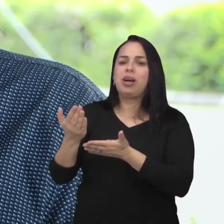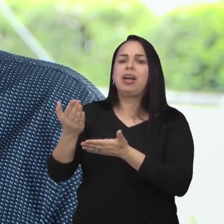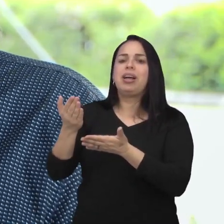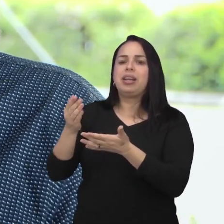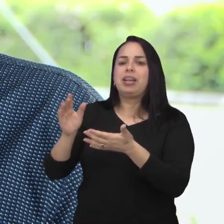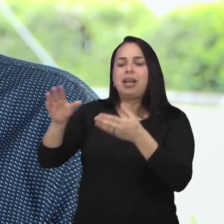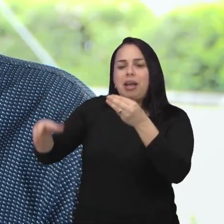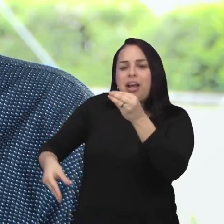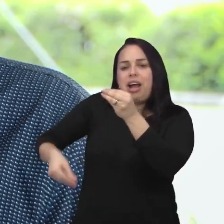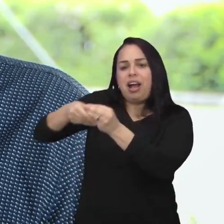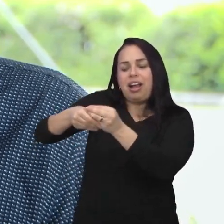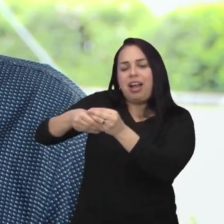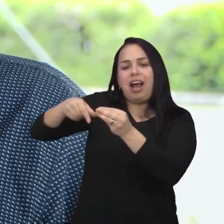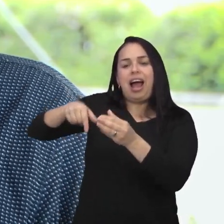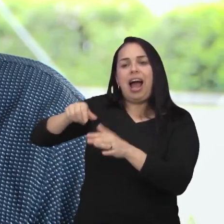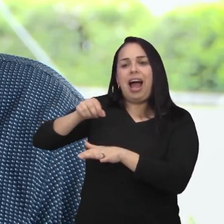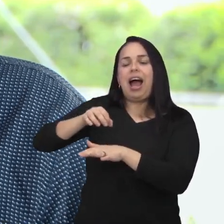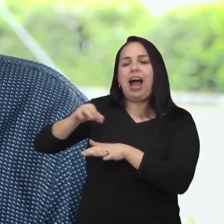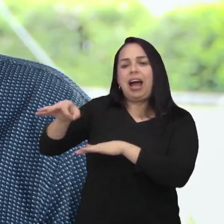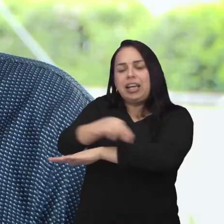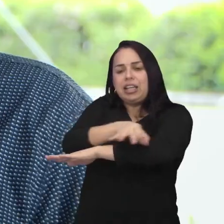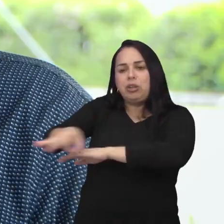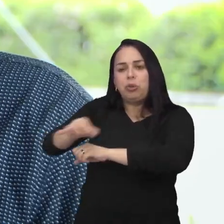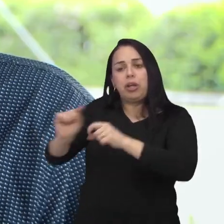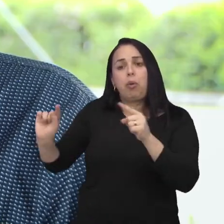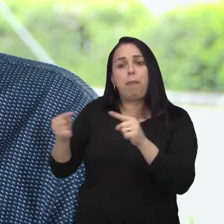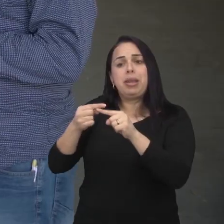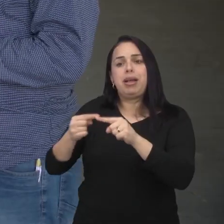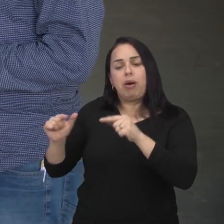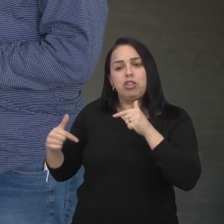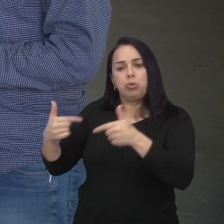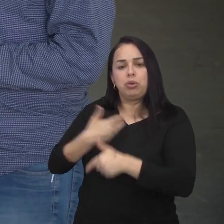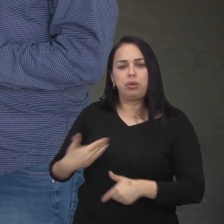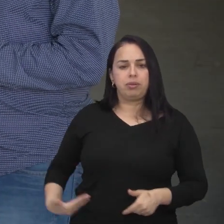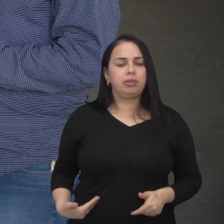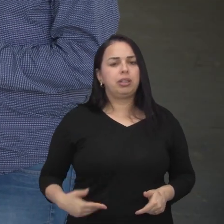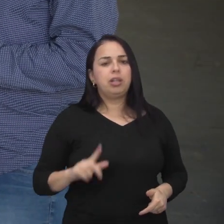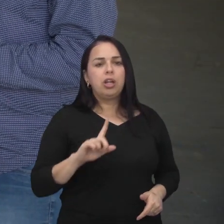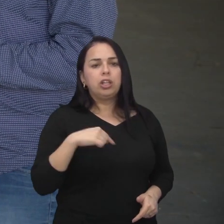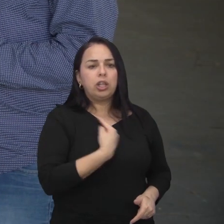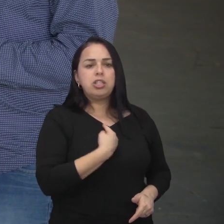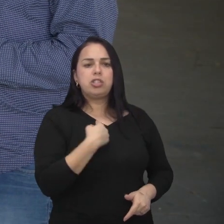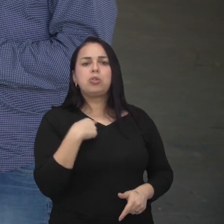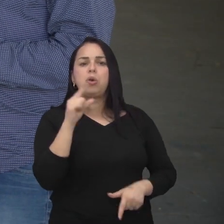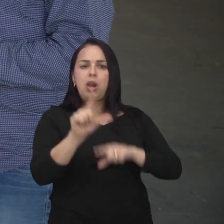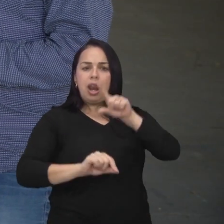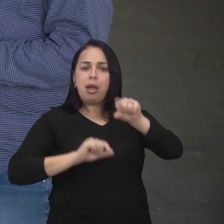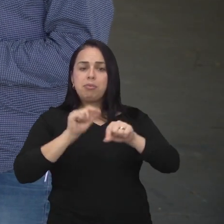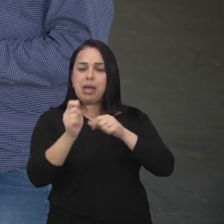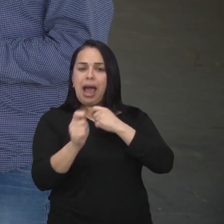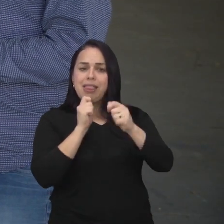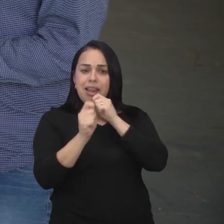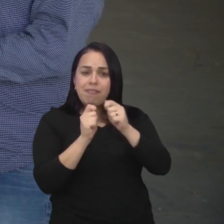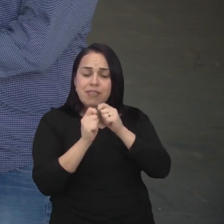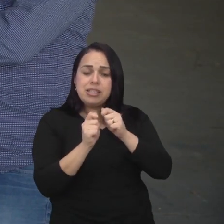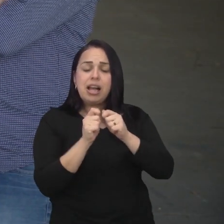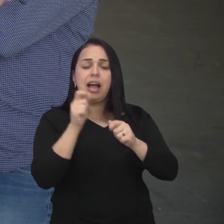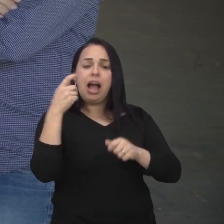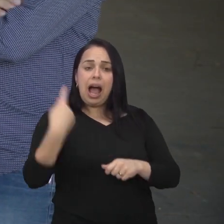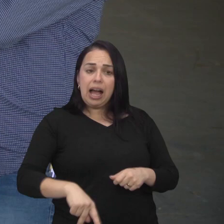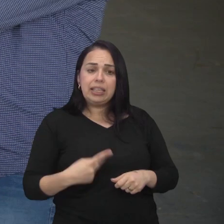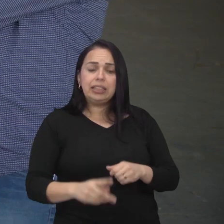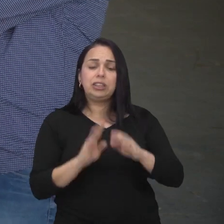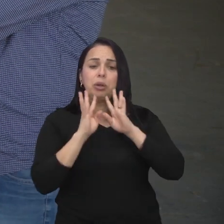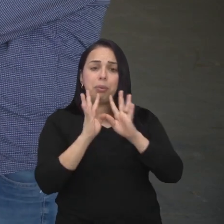incluir a arquitetura como parte da política pública de cultura. Inclusive, a gente escolheu aqui o Parque da Cidade justamente por isso. Quero que você